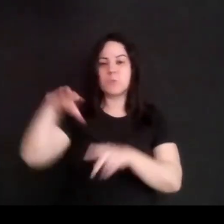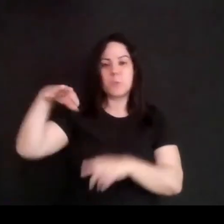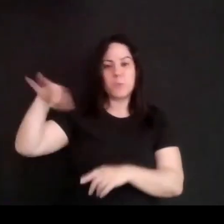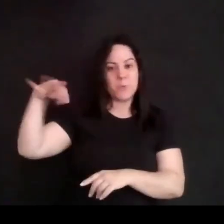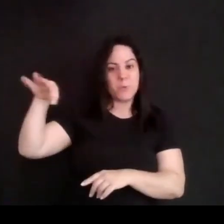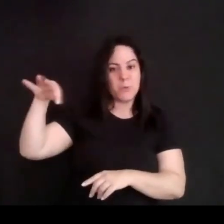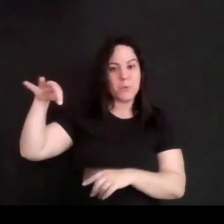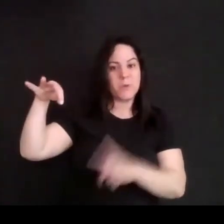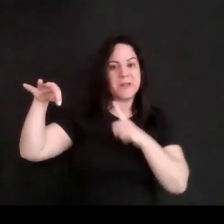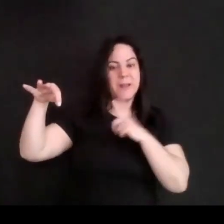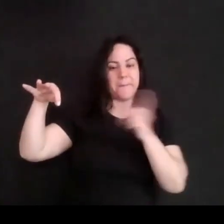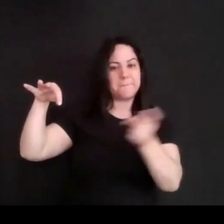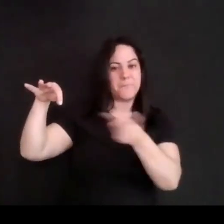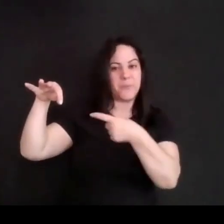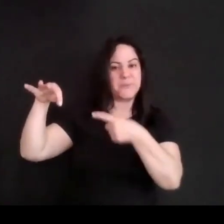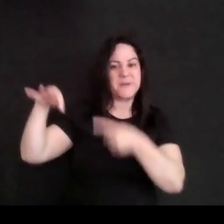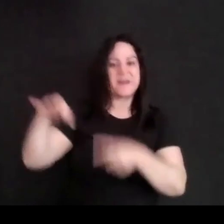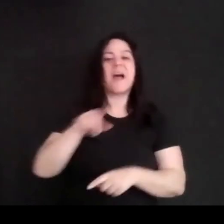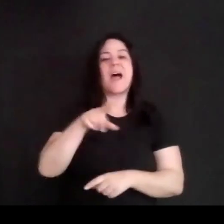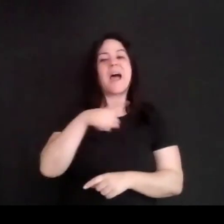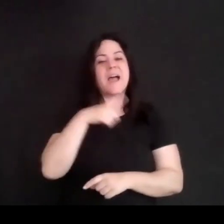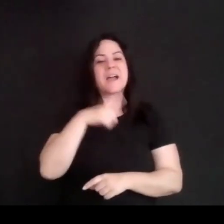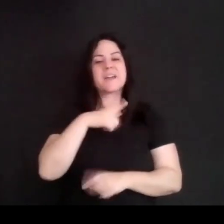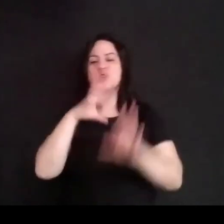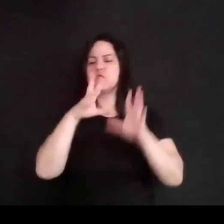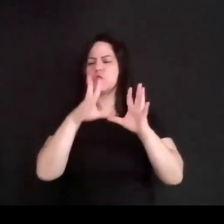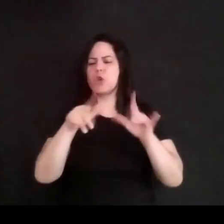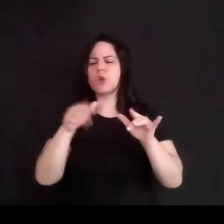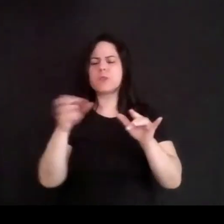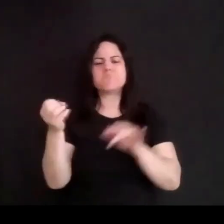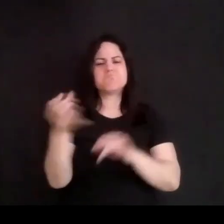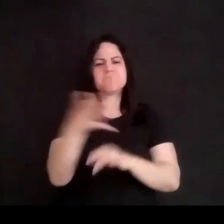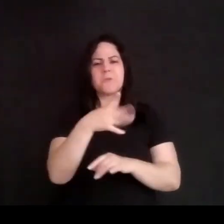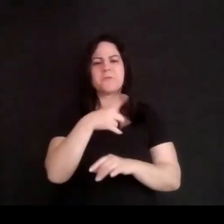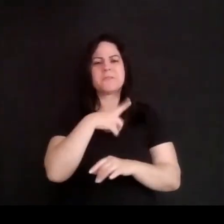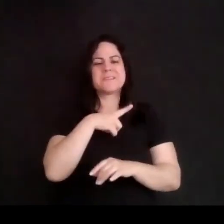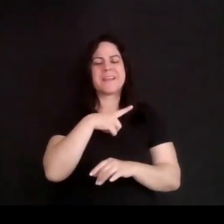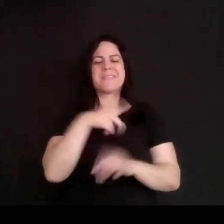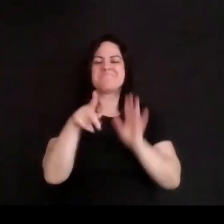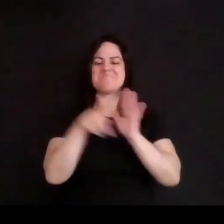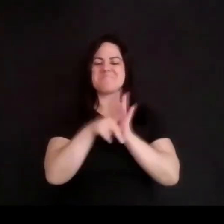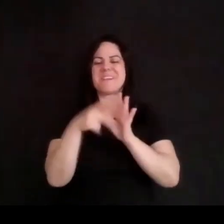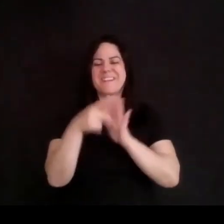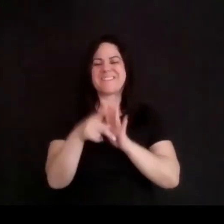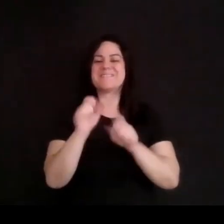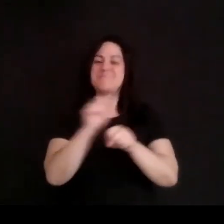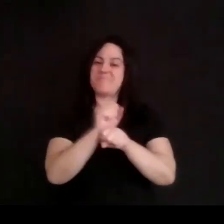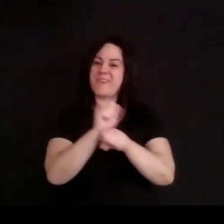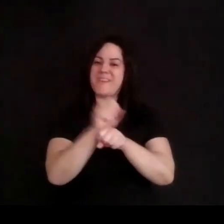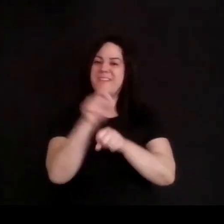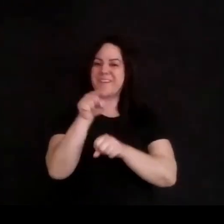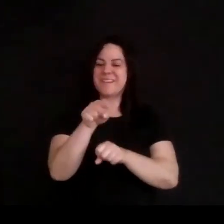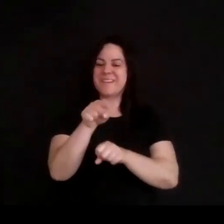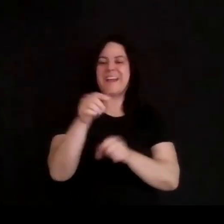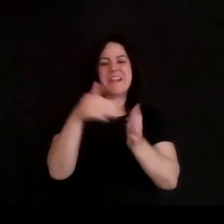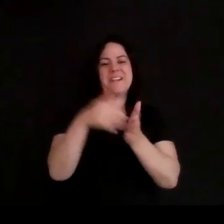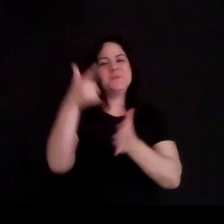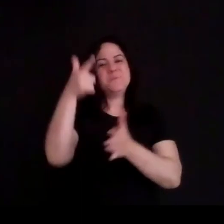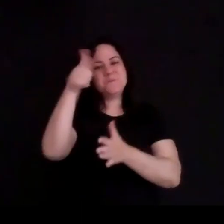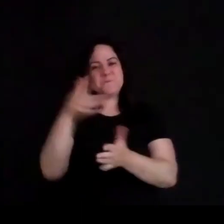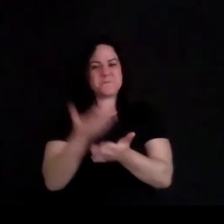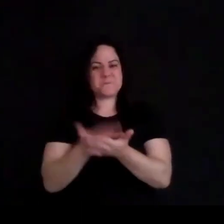E assim você recebe todas as notificações do canal. Aguardamos você. Até a próxima aula.